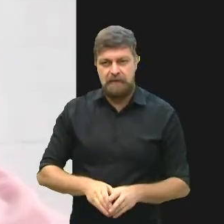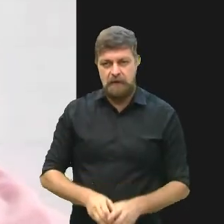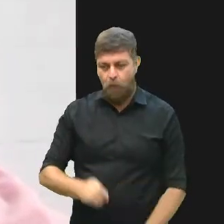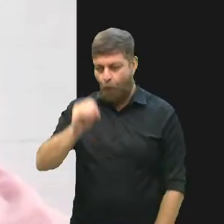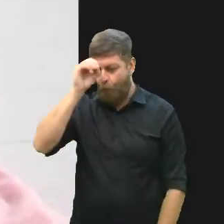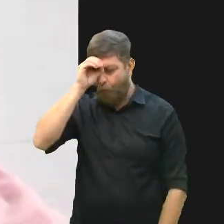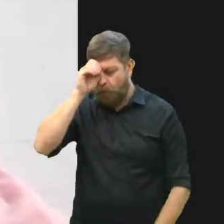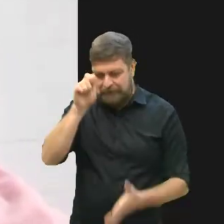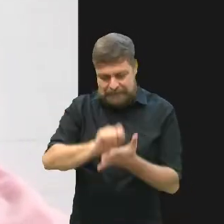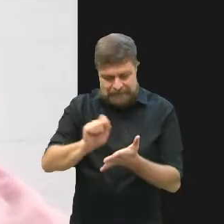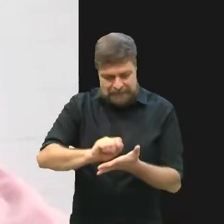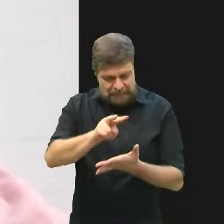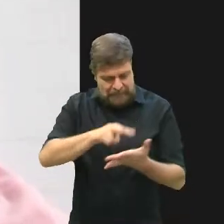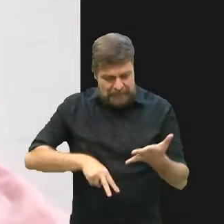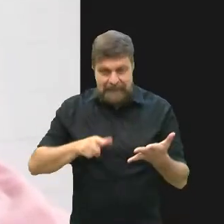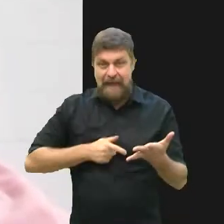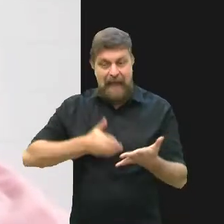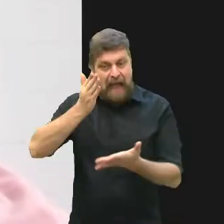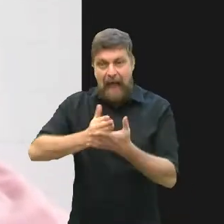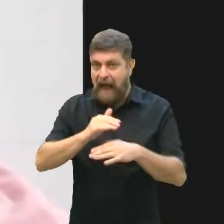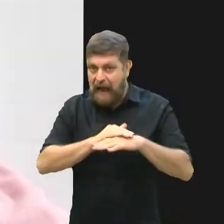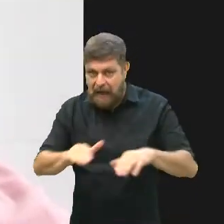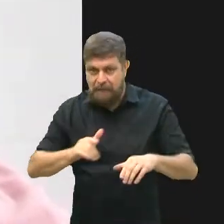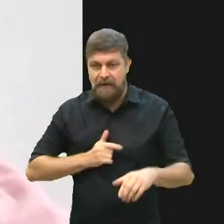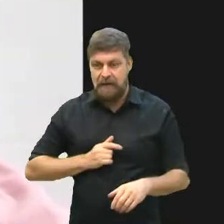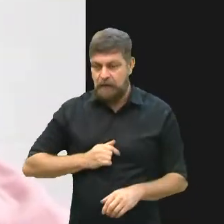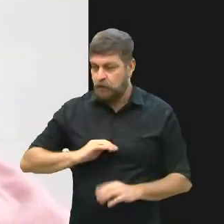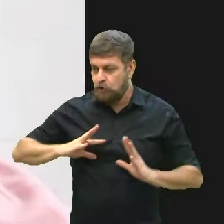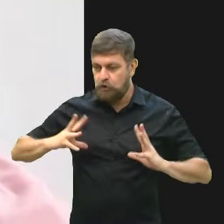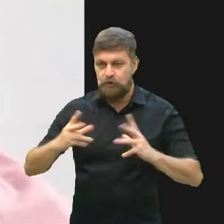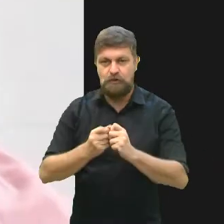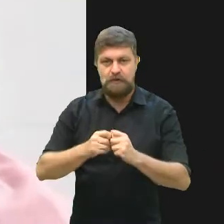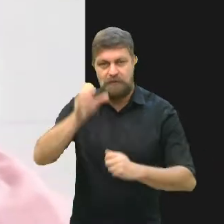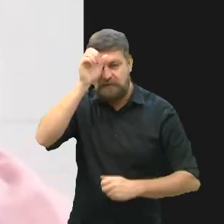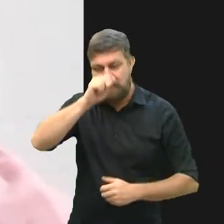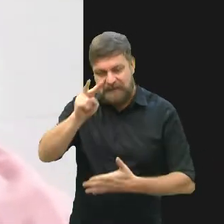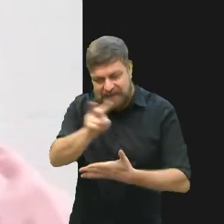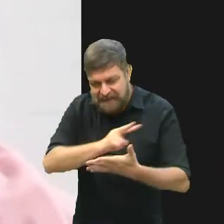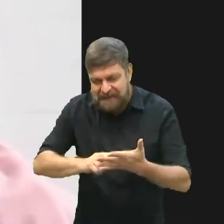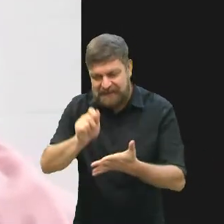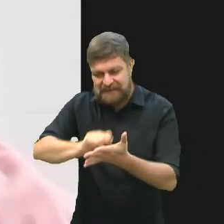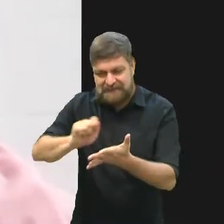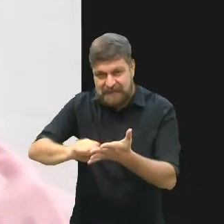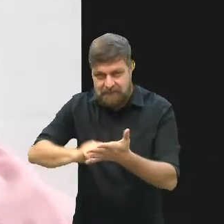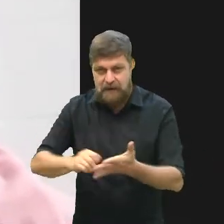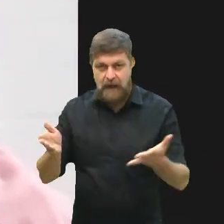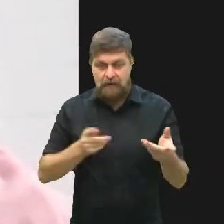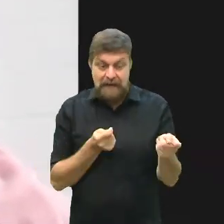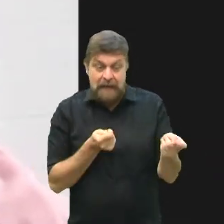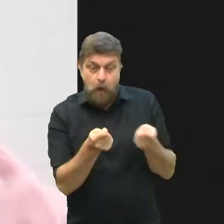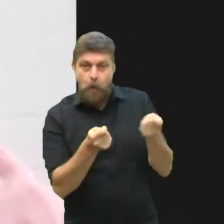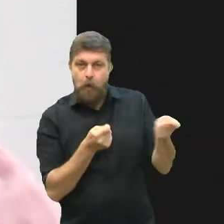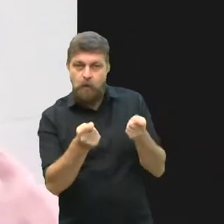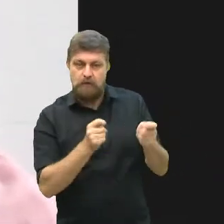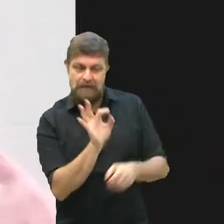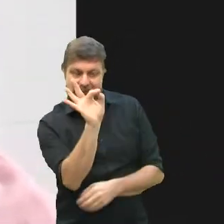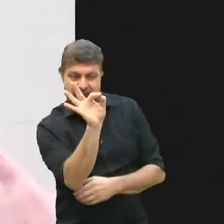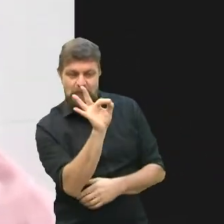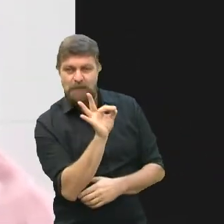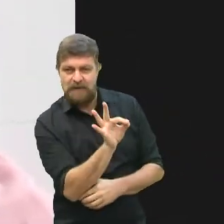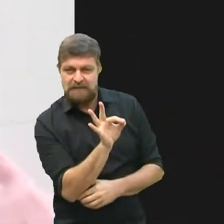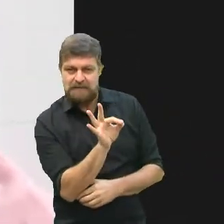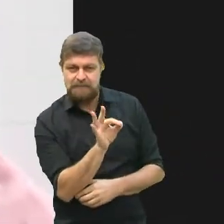só para dar alguns exemplos aqui. E essas metas, elas são monitoradas agora por esse índice.